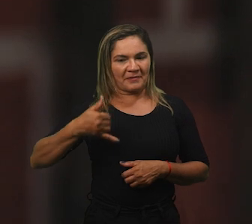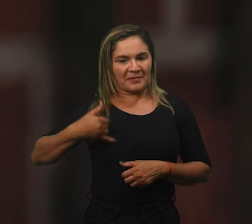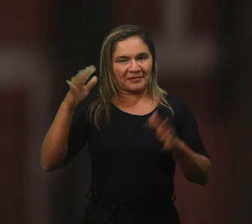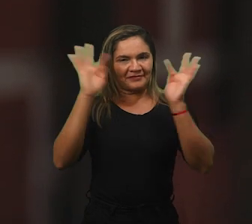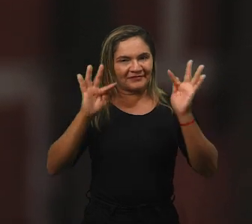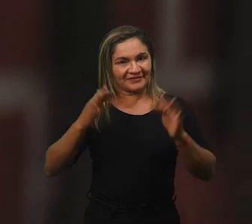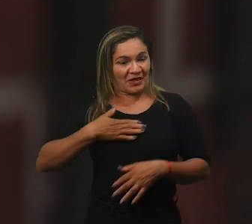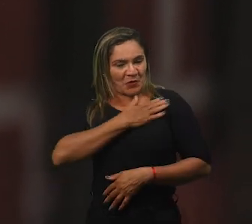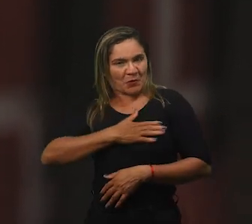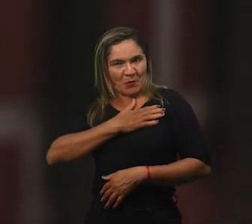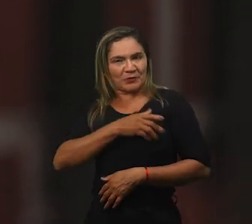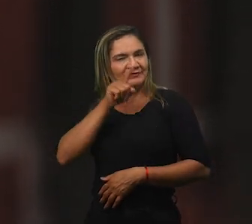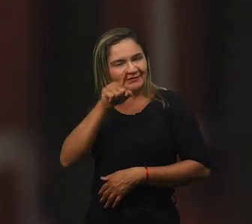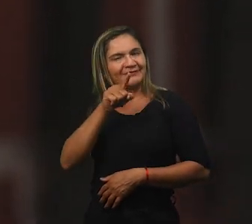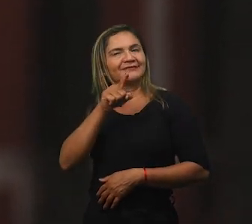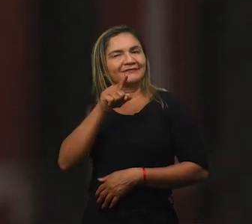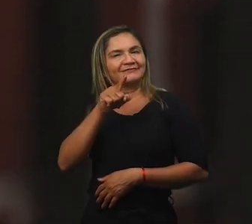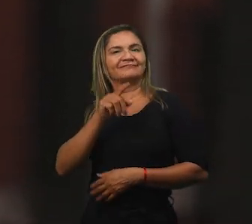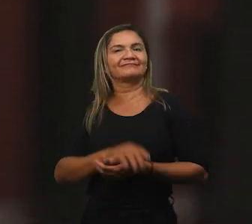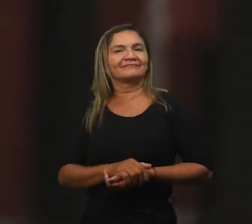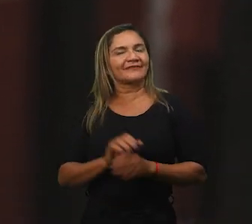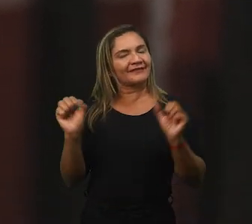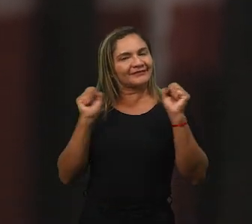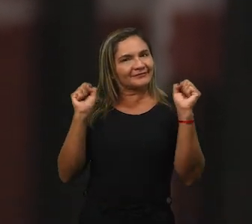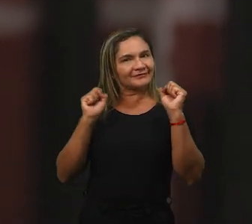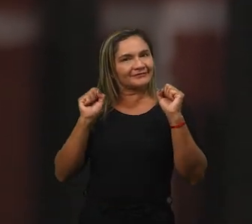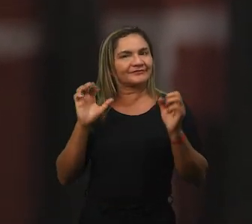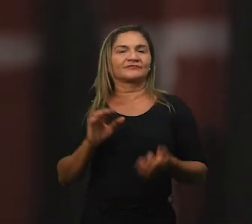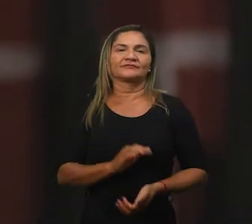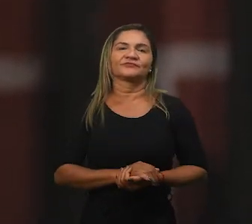Ei, idiota. Feliz aniversário. Sabe que eu gosto de ti, né? Valeu.